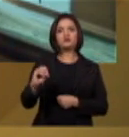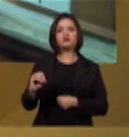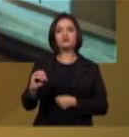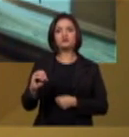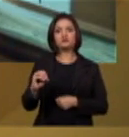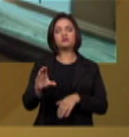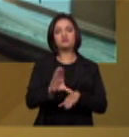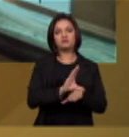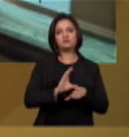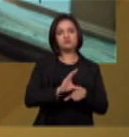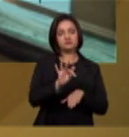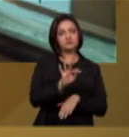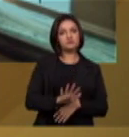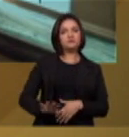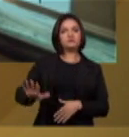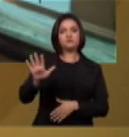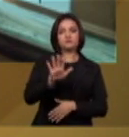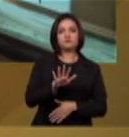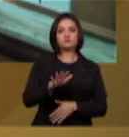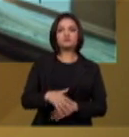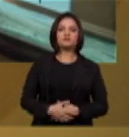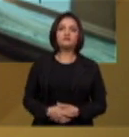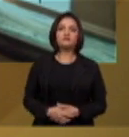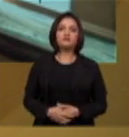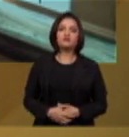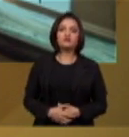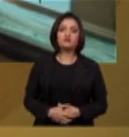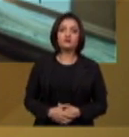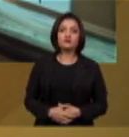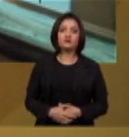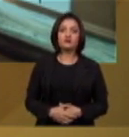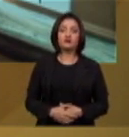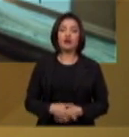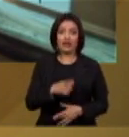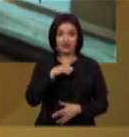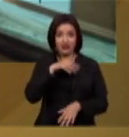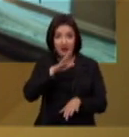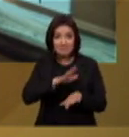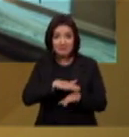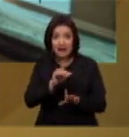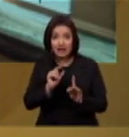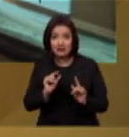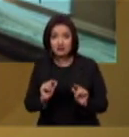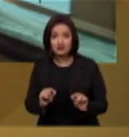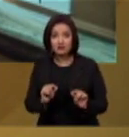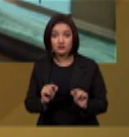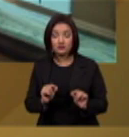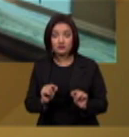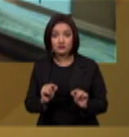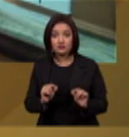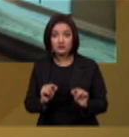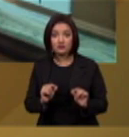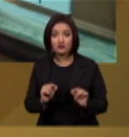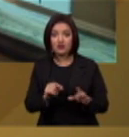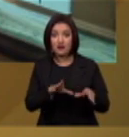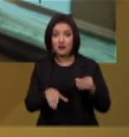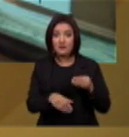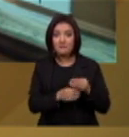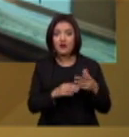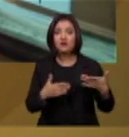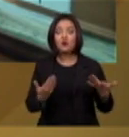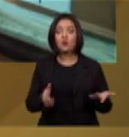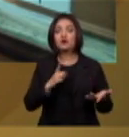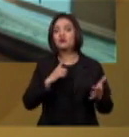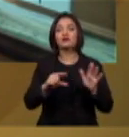da Constituição Federal. E foi adiante a emenda ao dispor